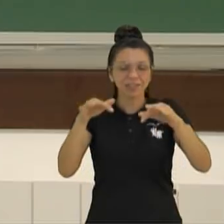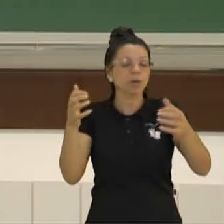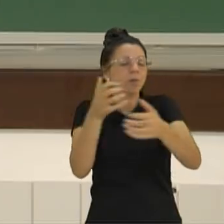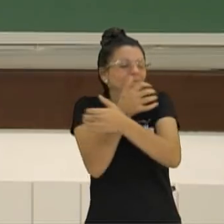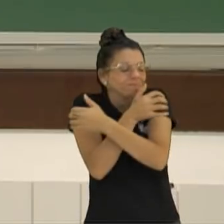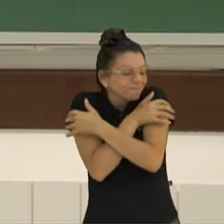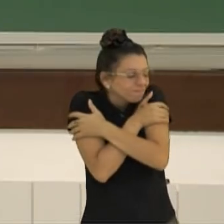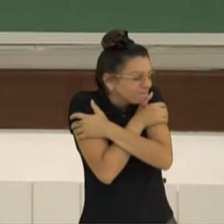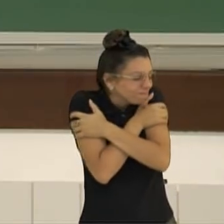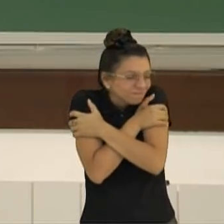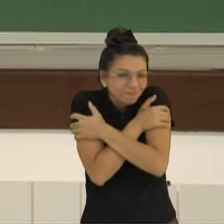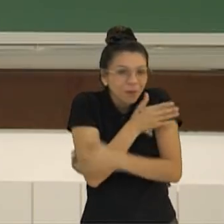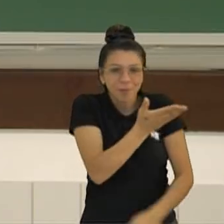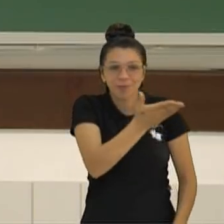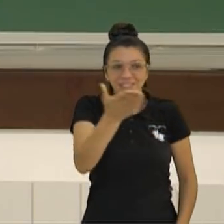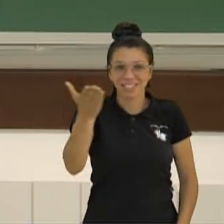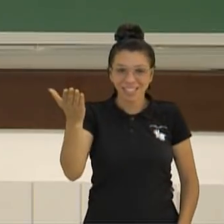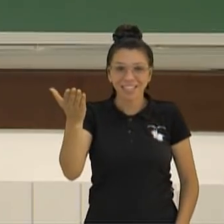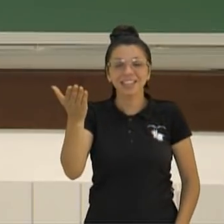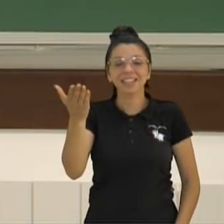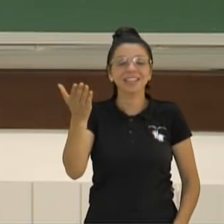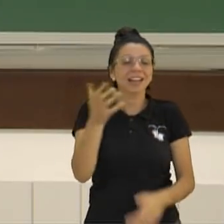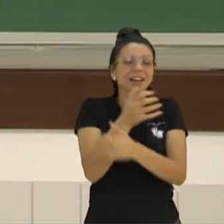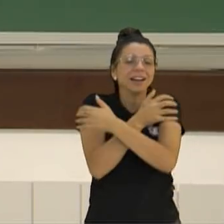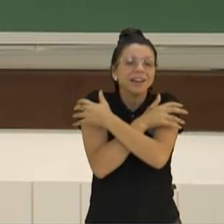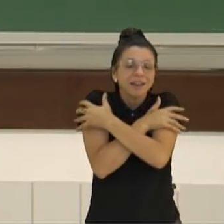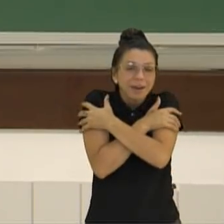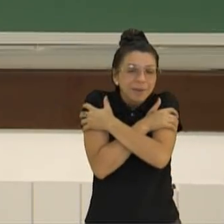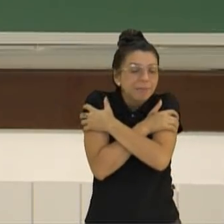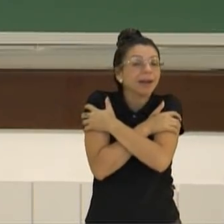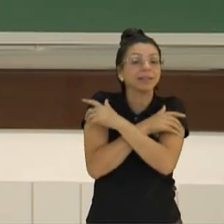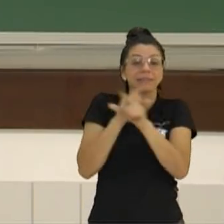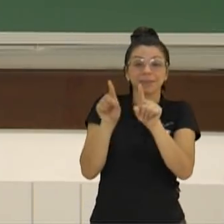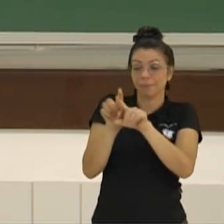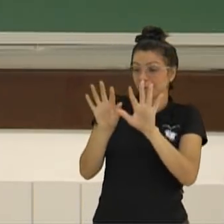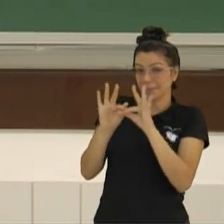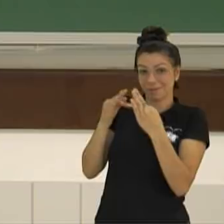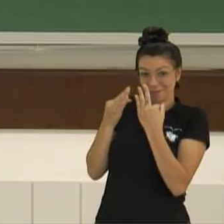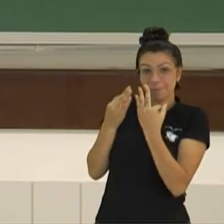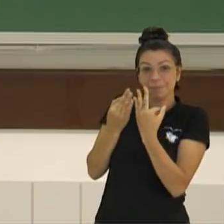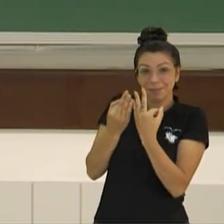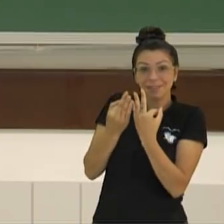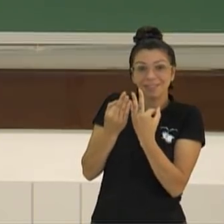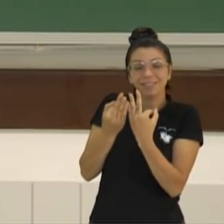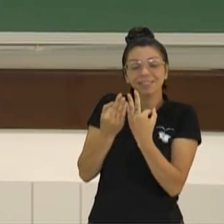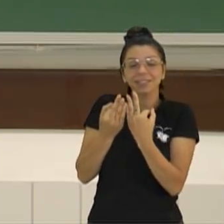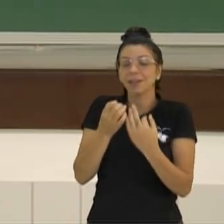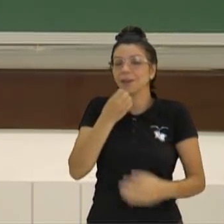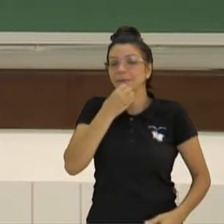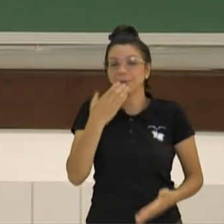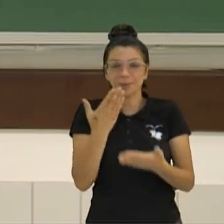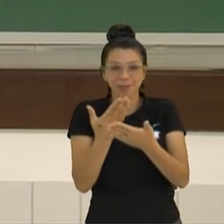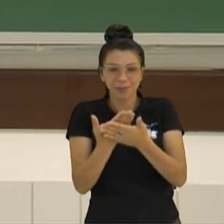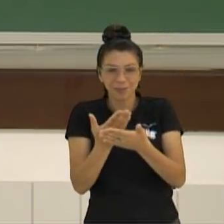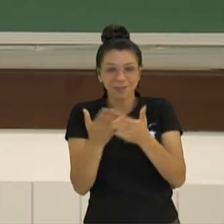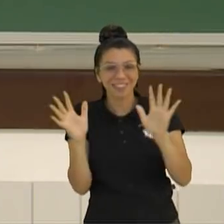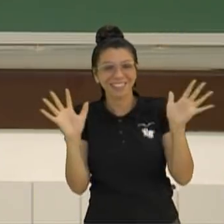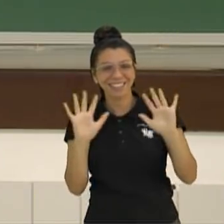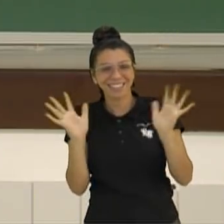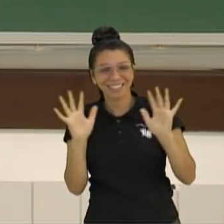abraço a todos e a todas, né? Abraço para os pais de vocês também, tá? E bons estudos.